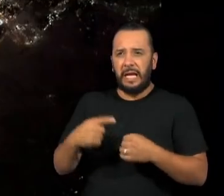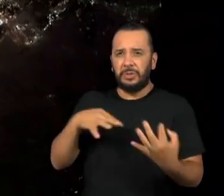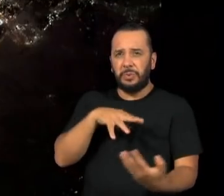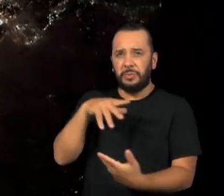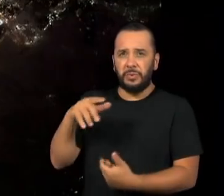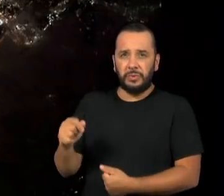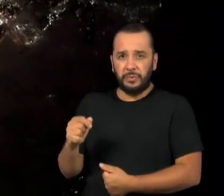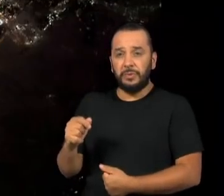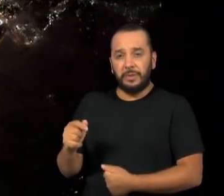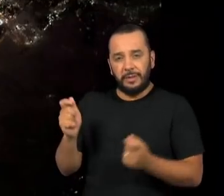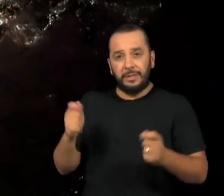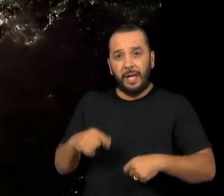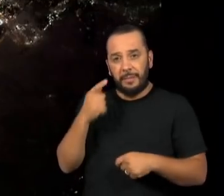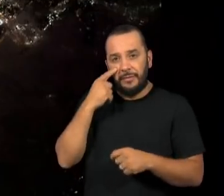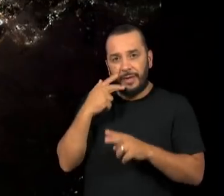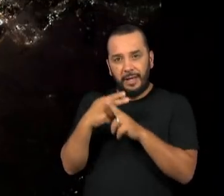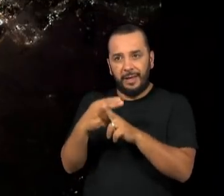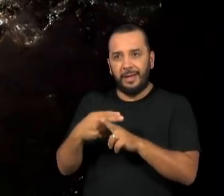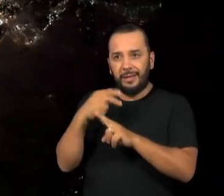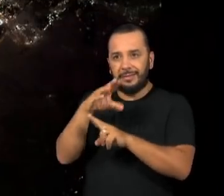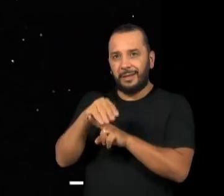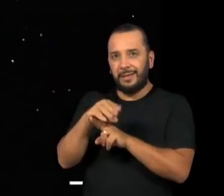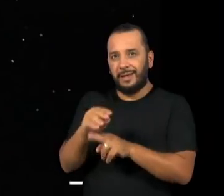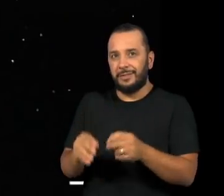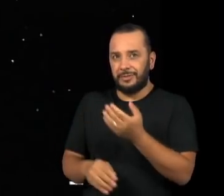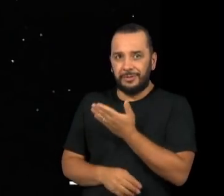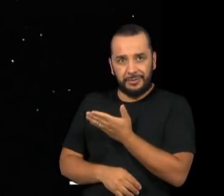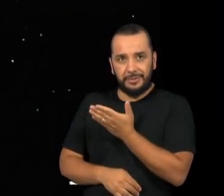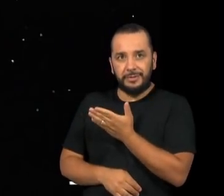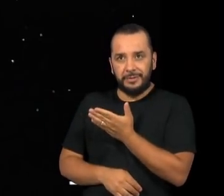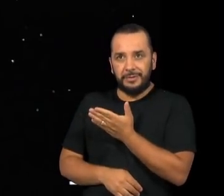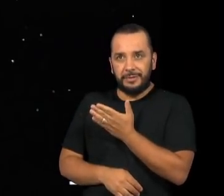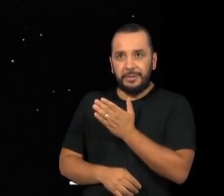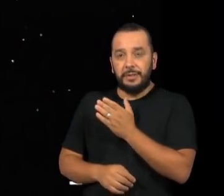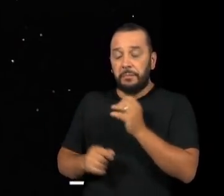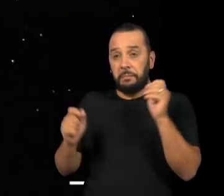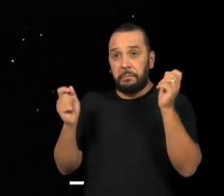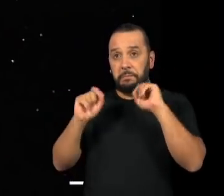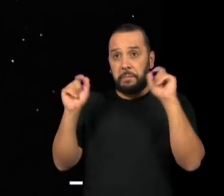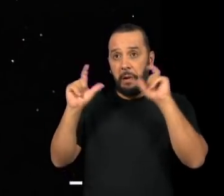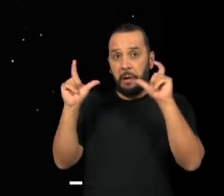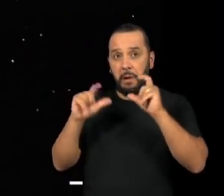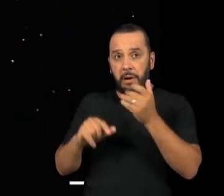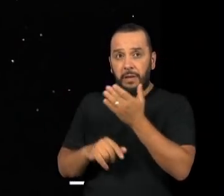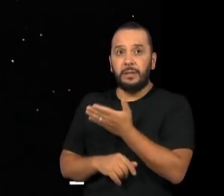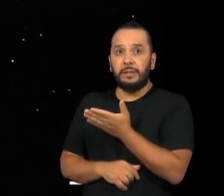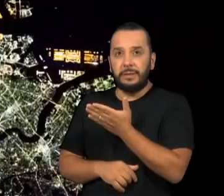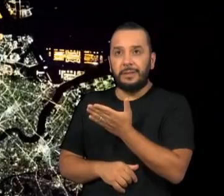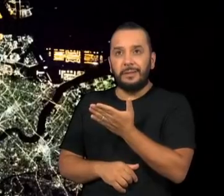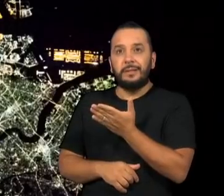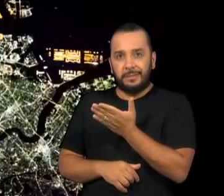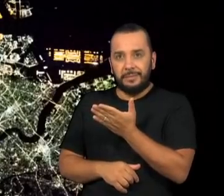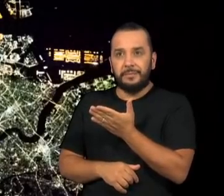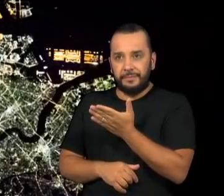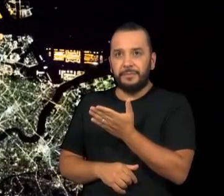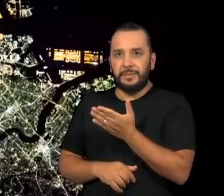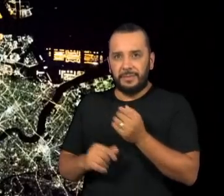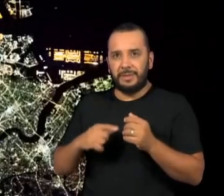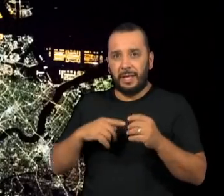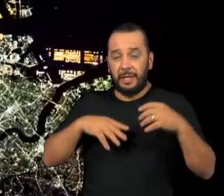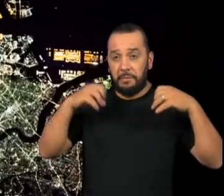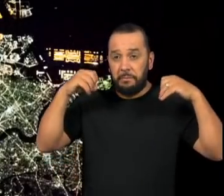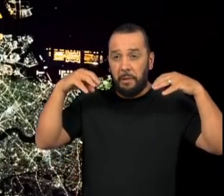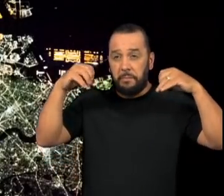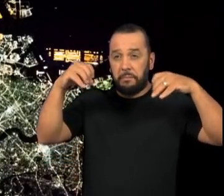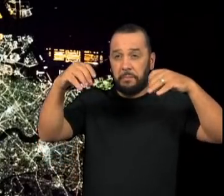é registrado de longe pelos satélites. As imagens impressionantes servem de alerta. A poluição